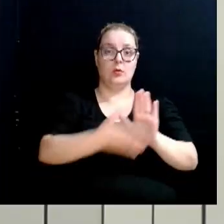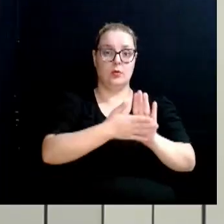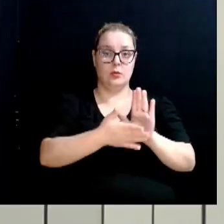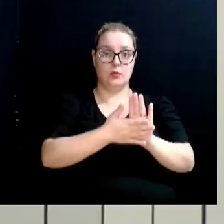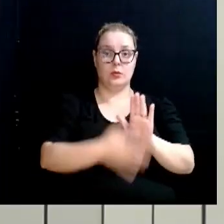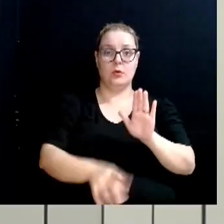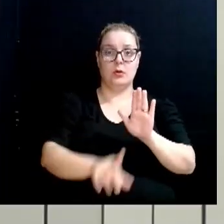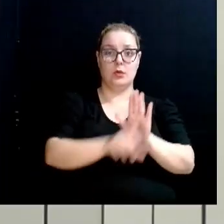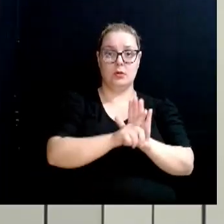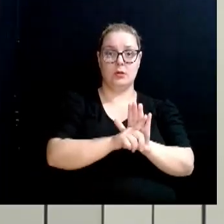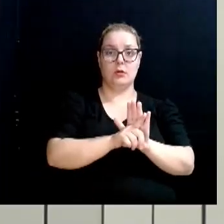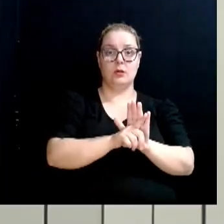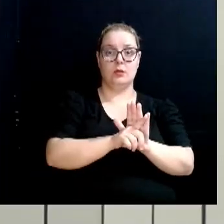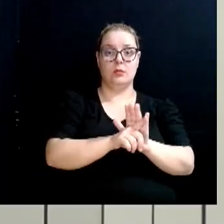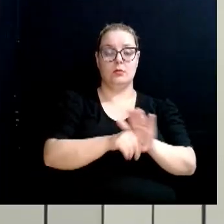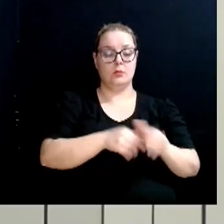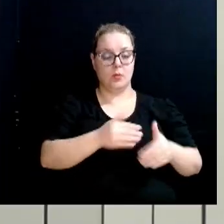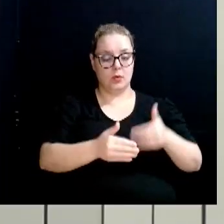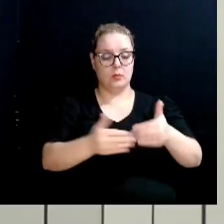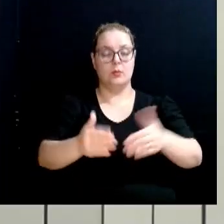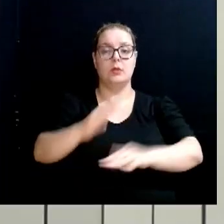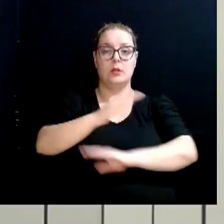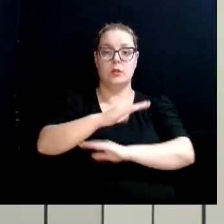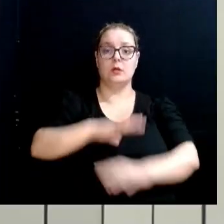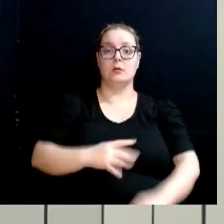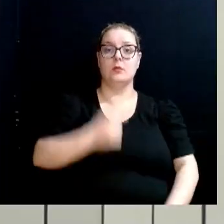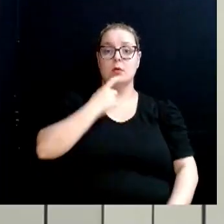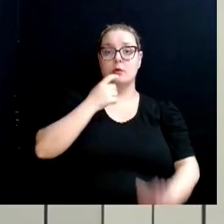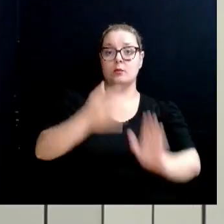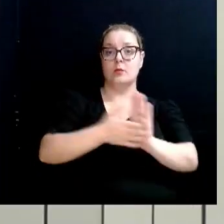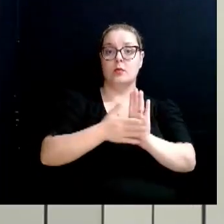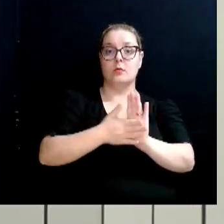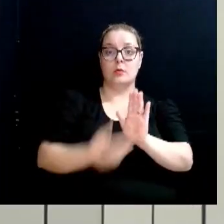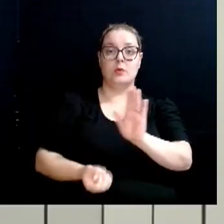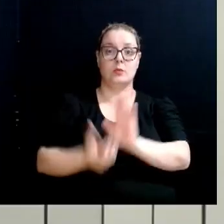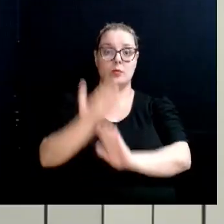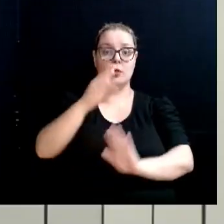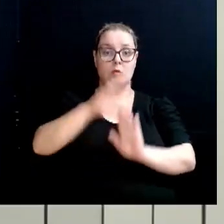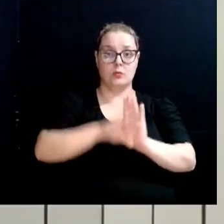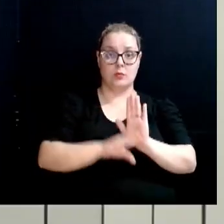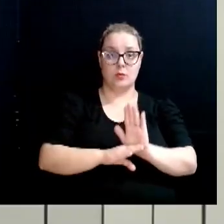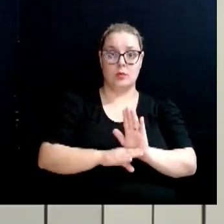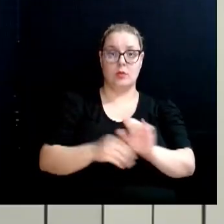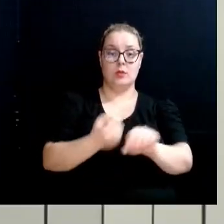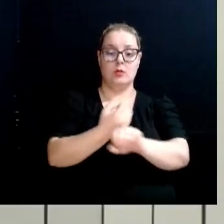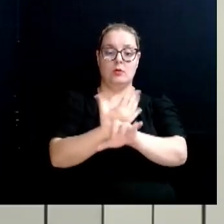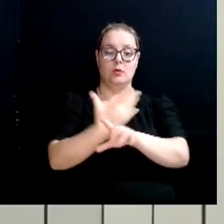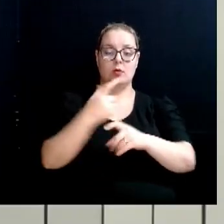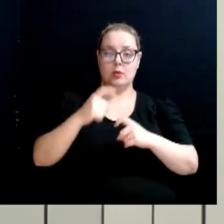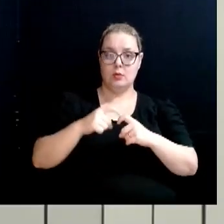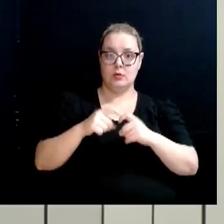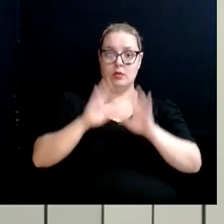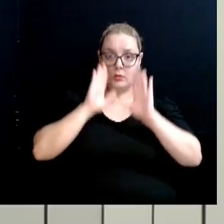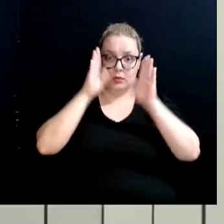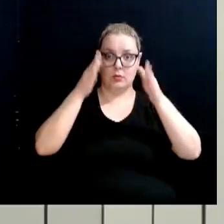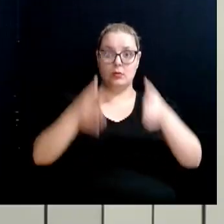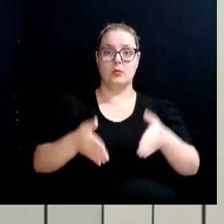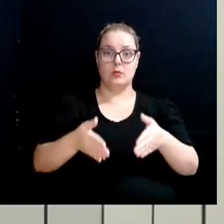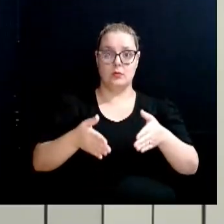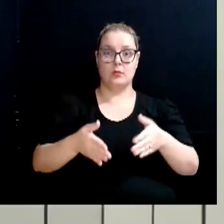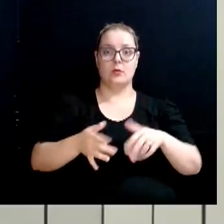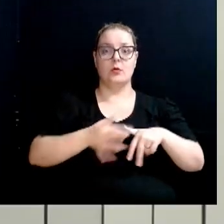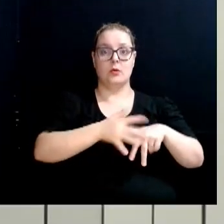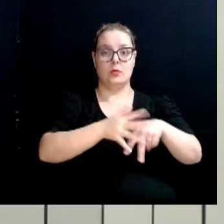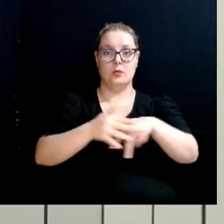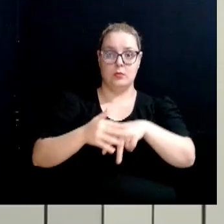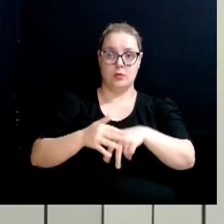em tramitação na Câmara de Campinas propõe a criação de um programa de telemedicina voltado a pacientes com doença de